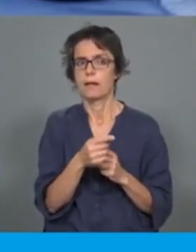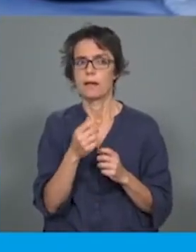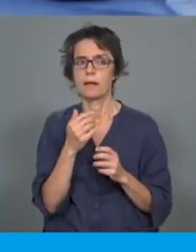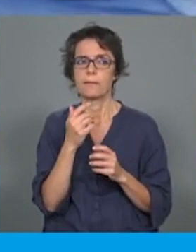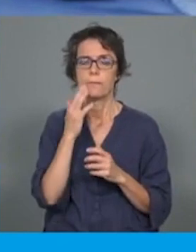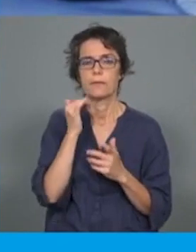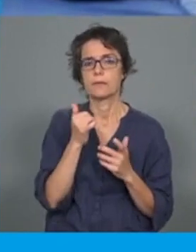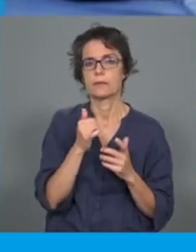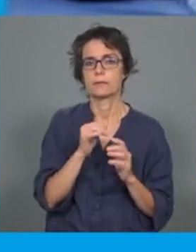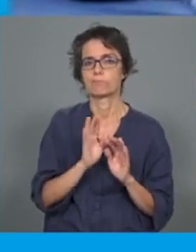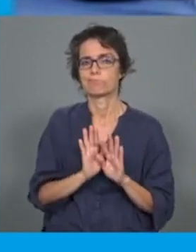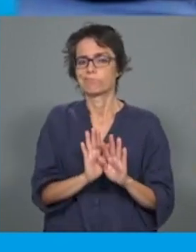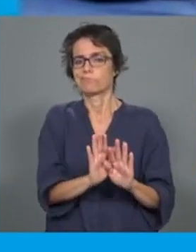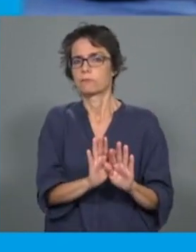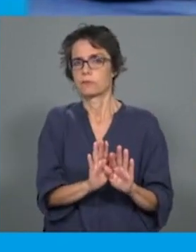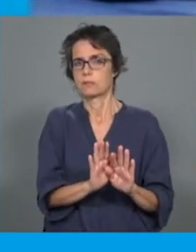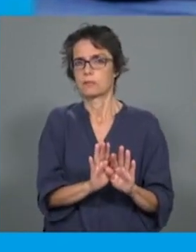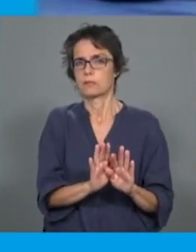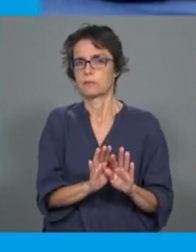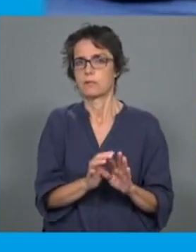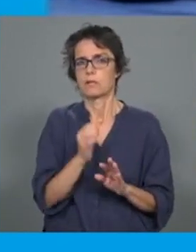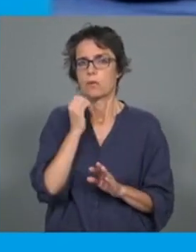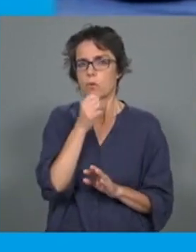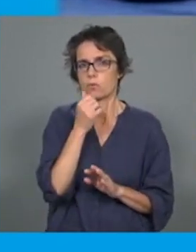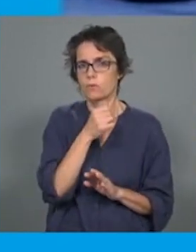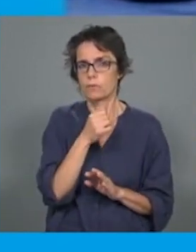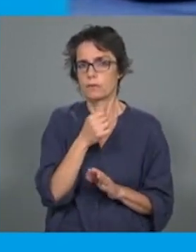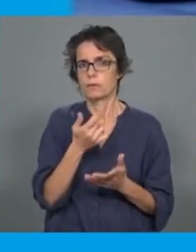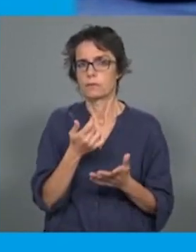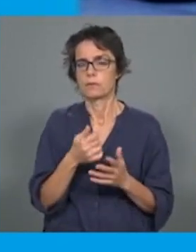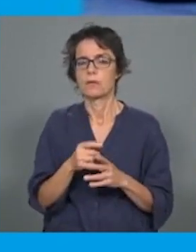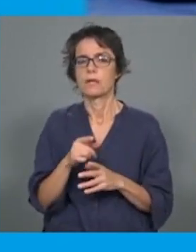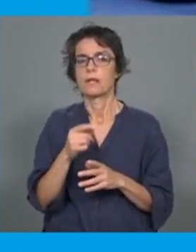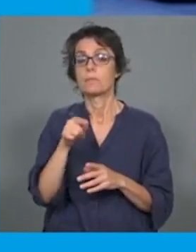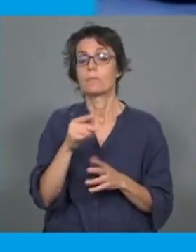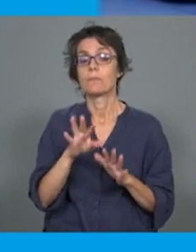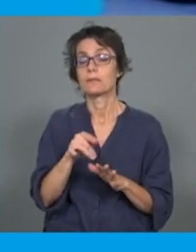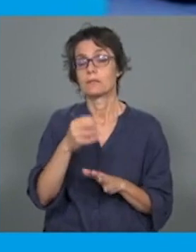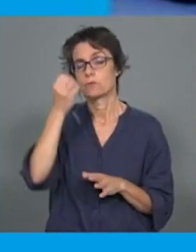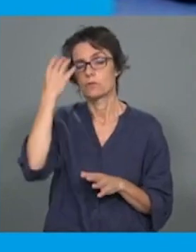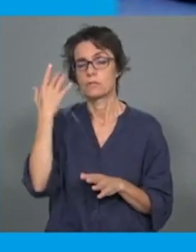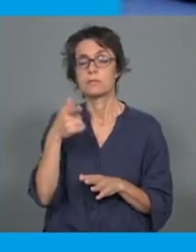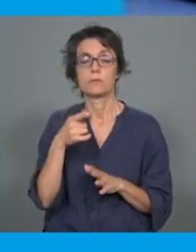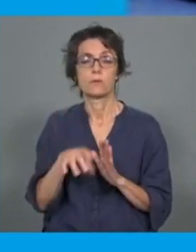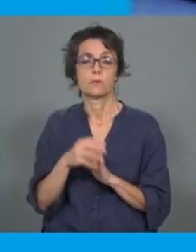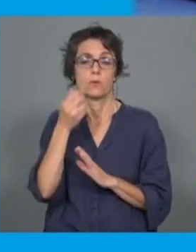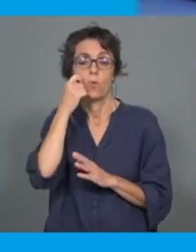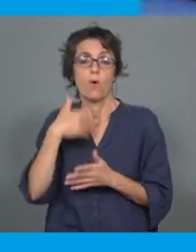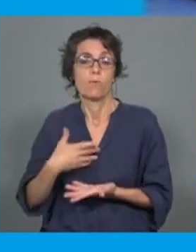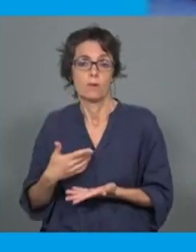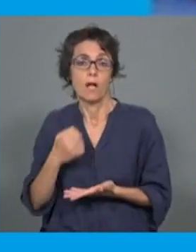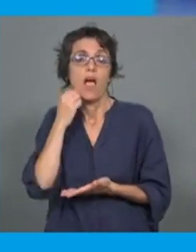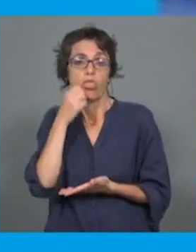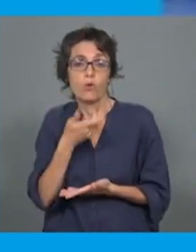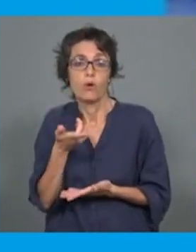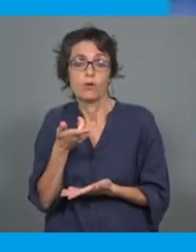dor e do sofrimento. Portanto, hoje, como condição do humano. Condição do humano. E esquecemos que isto é uma condição. Aliás, a dor tem um